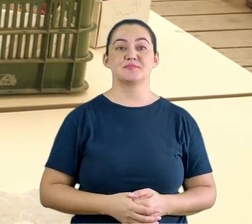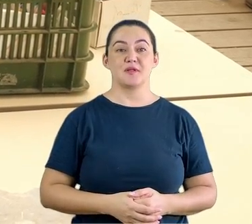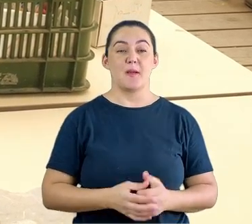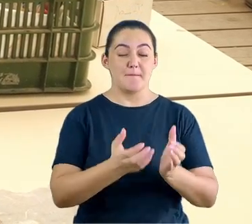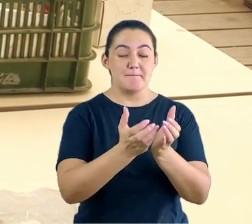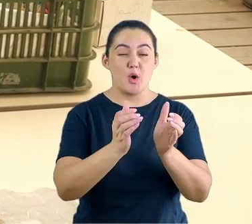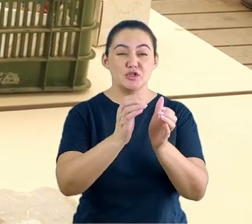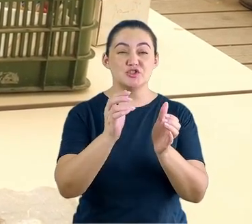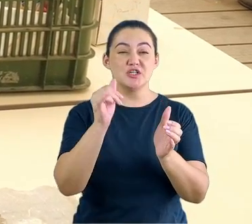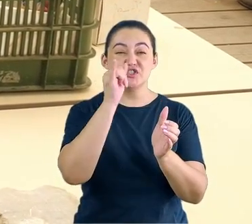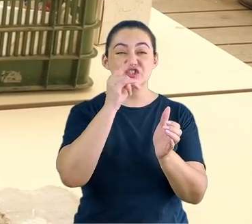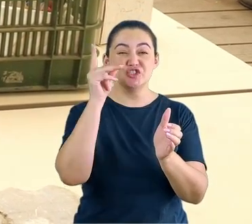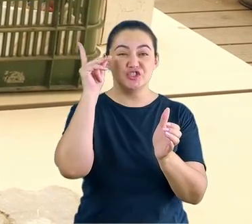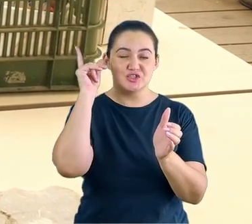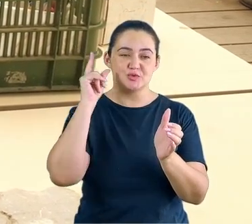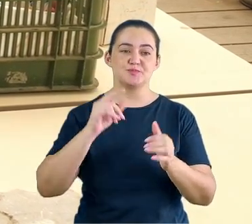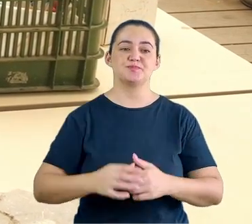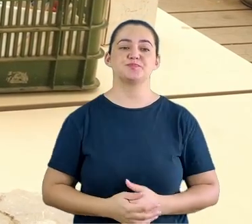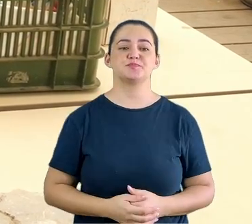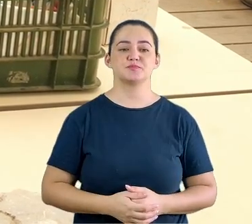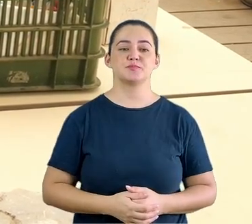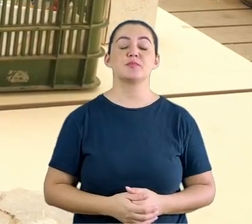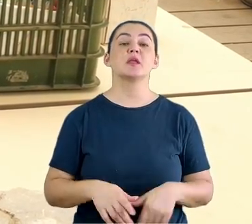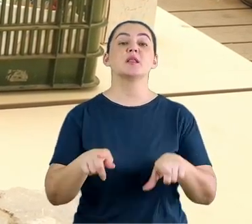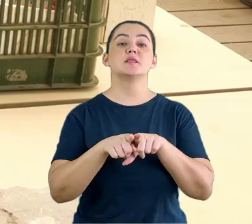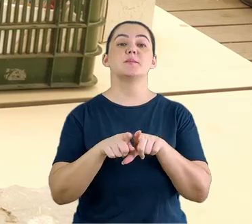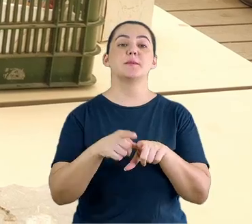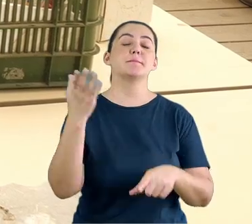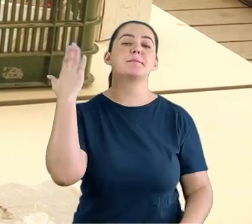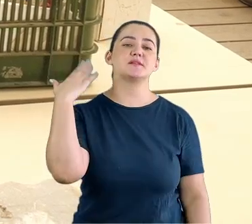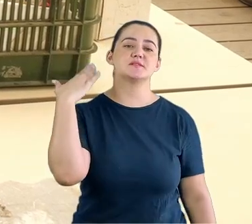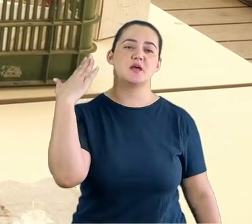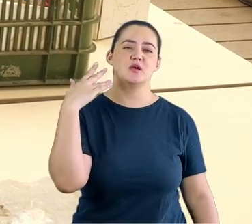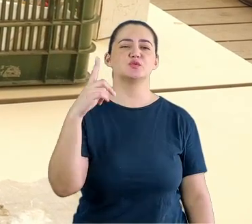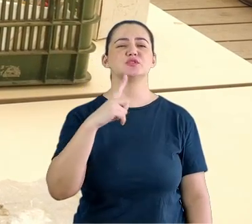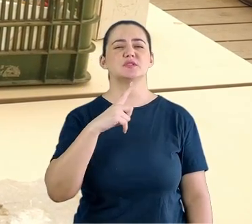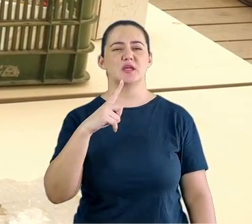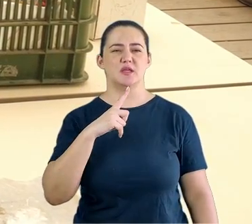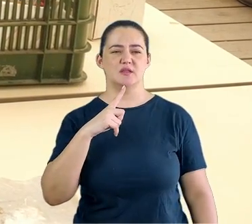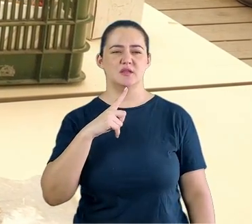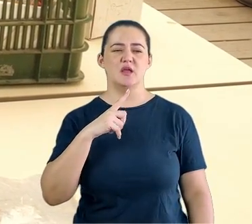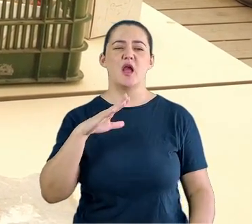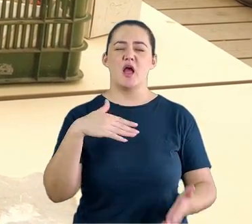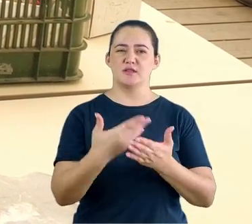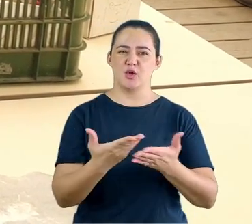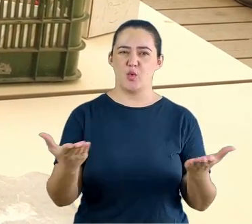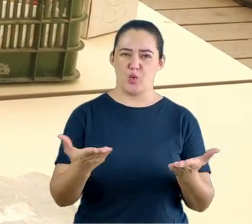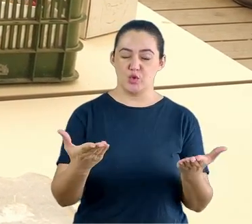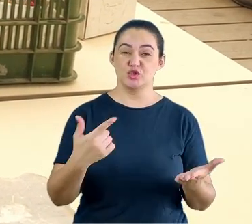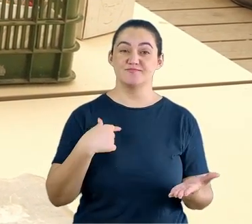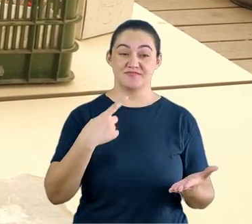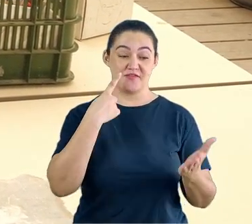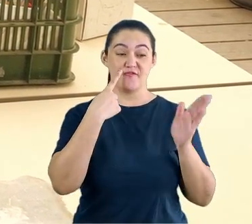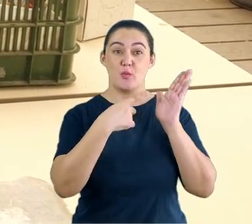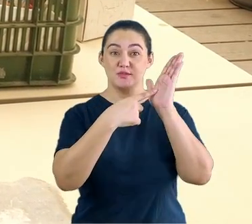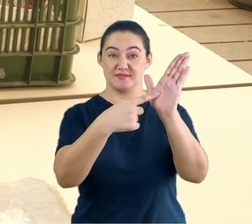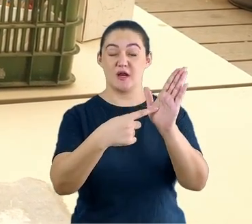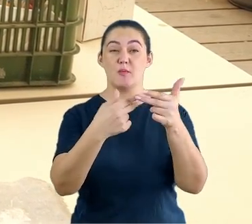um pote tão antigo que me conta a história. E do passado, passando para o presente, olha que